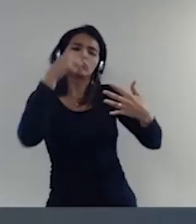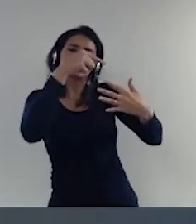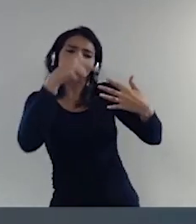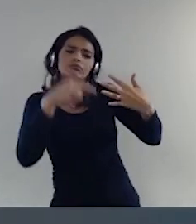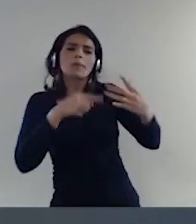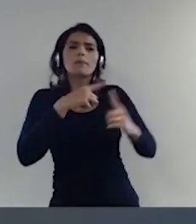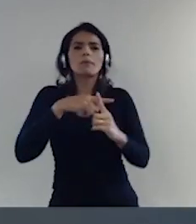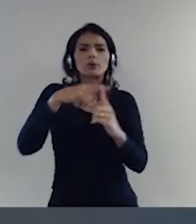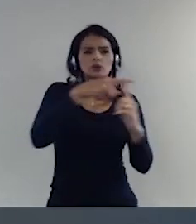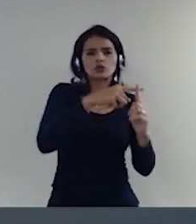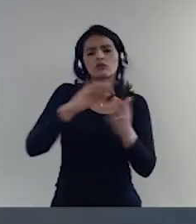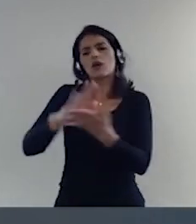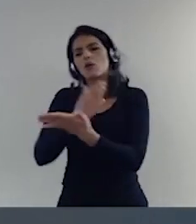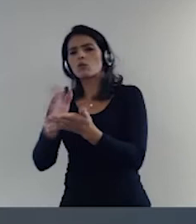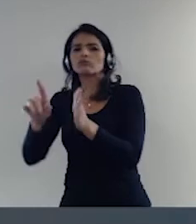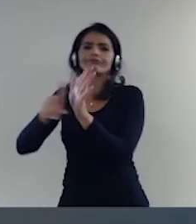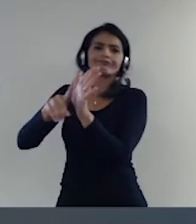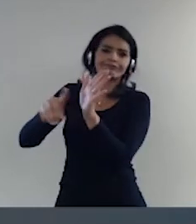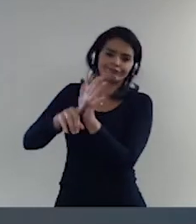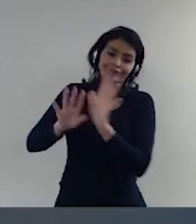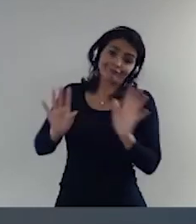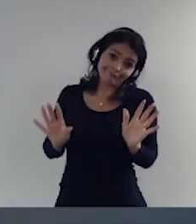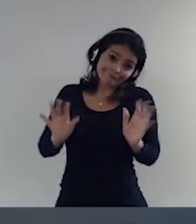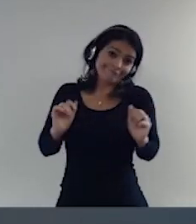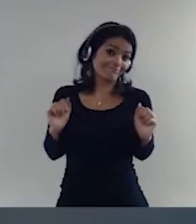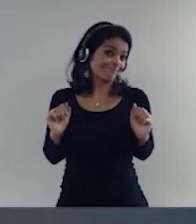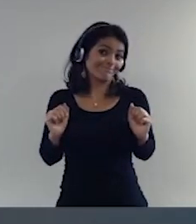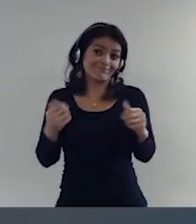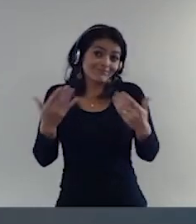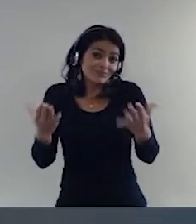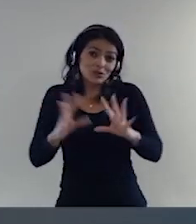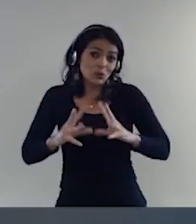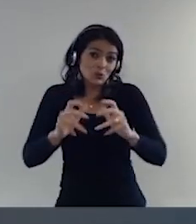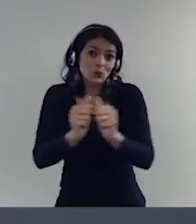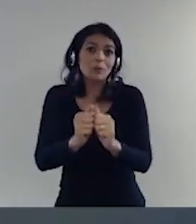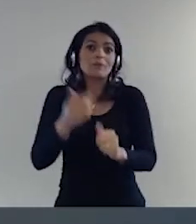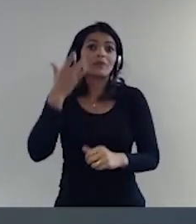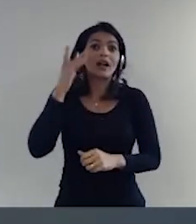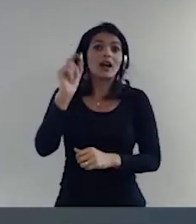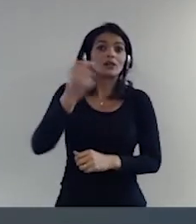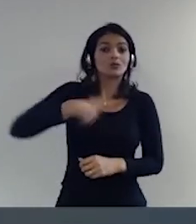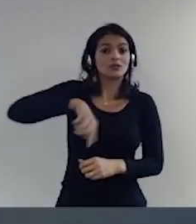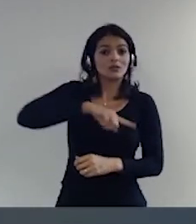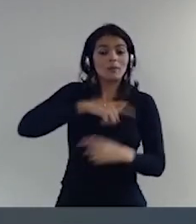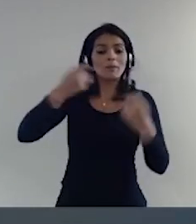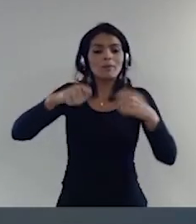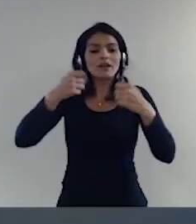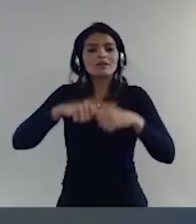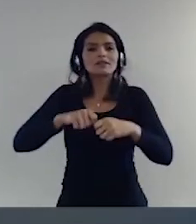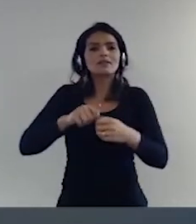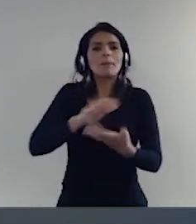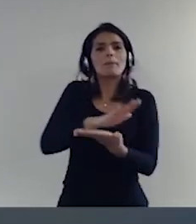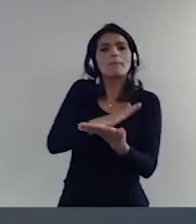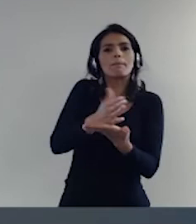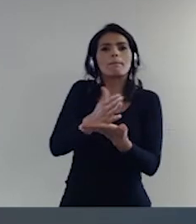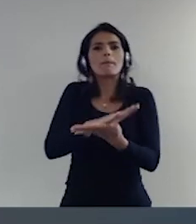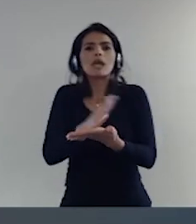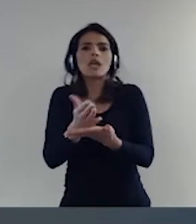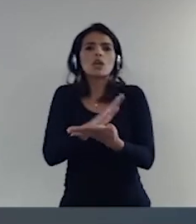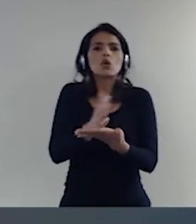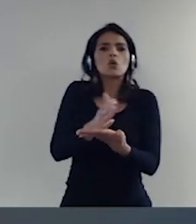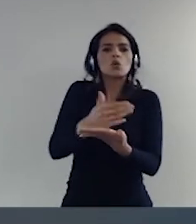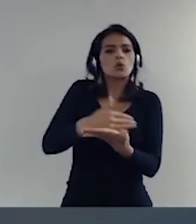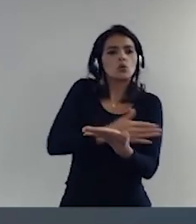não é digno de maiores aplausos. E acho que a gente tem que buscar, de alguma forma, um meio termo entre essas